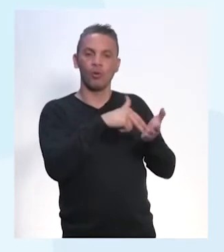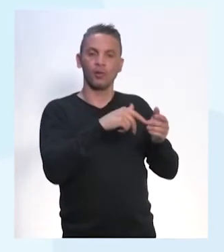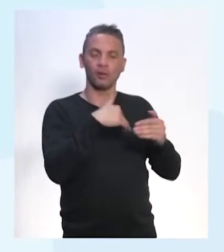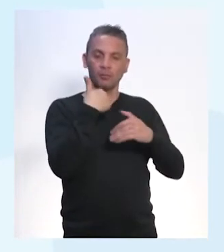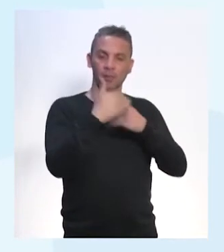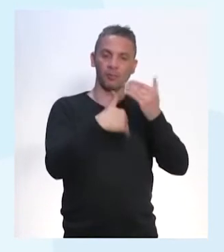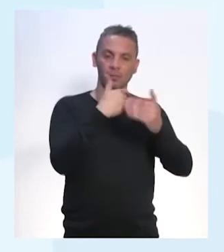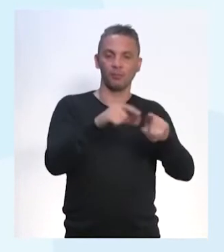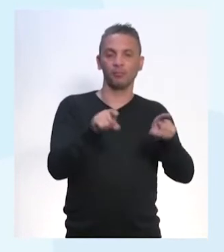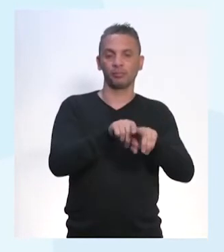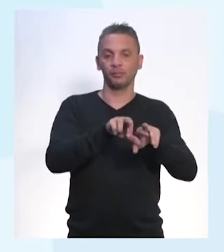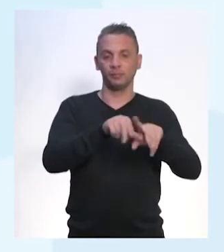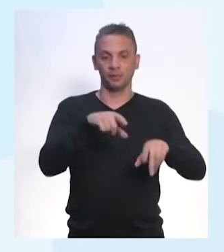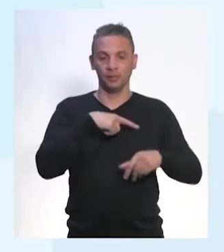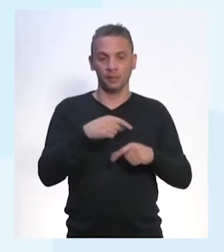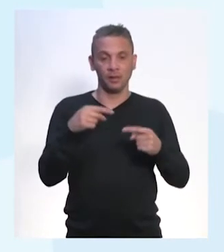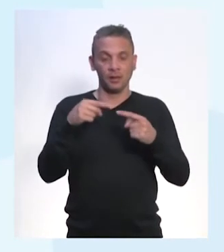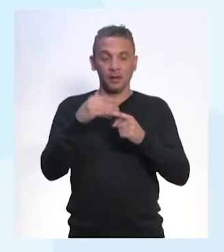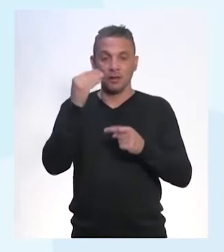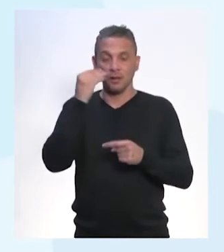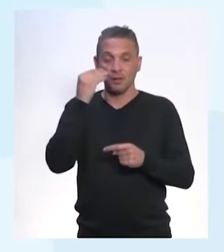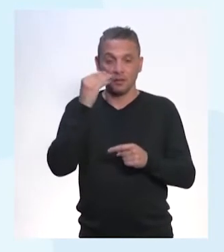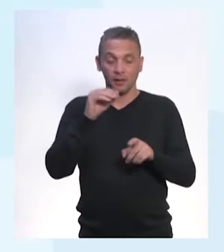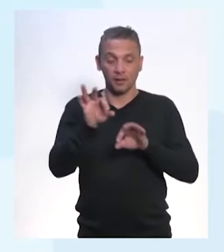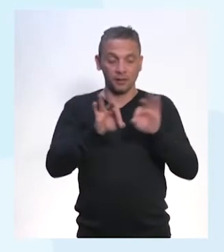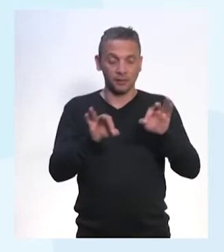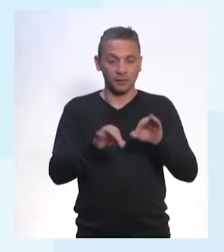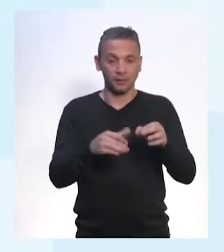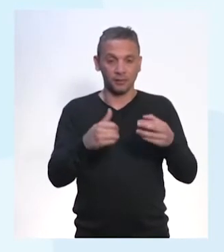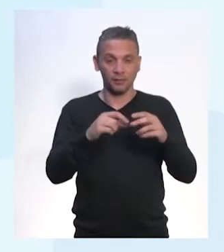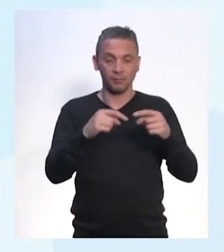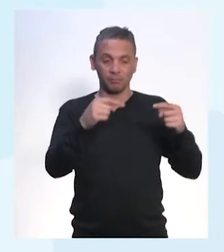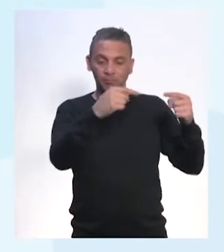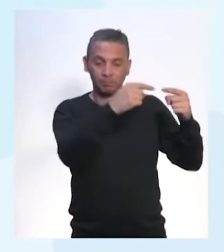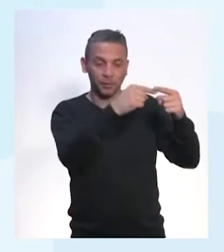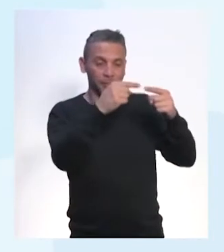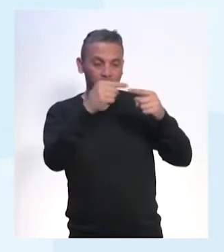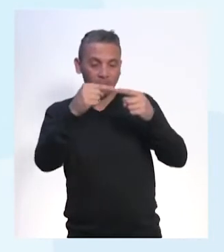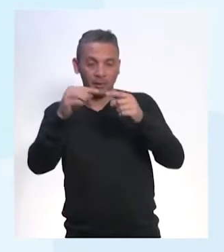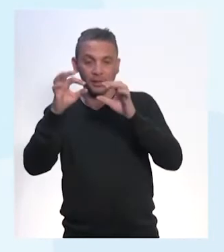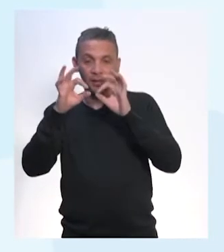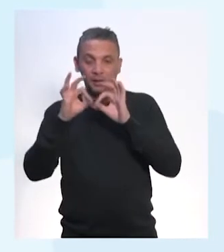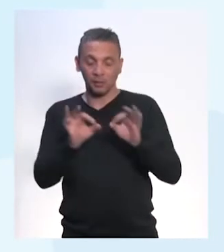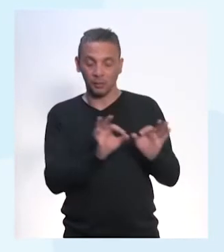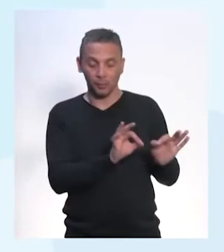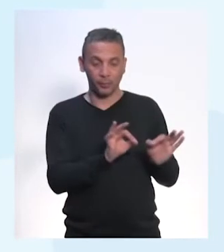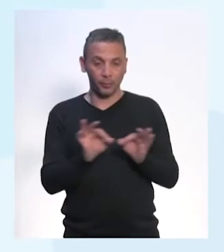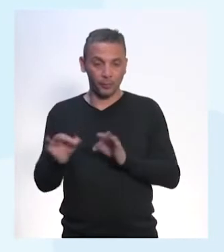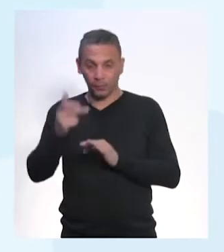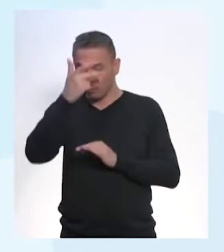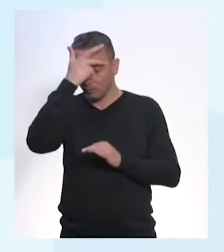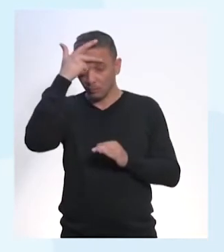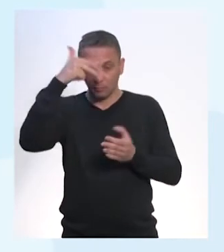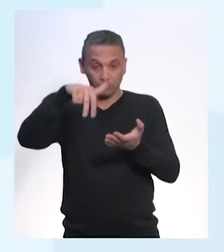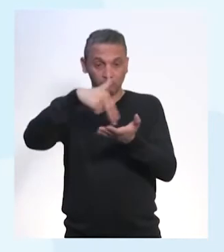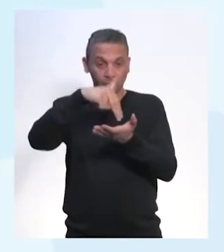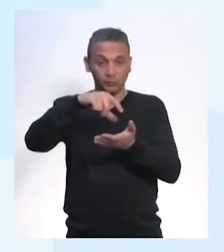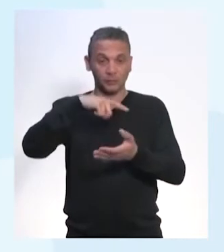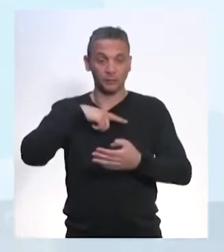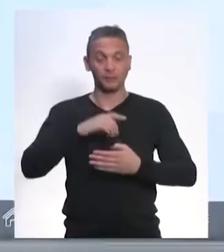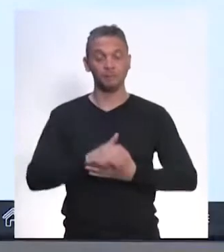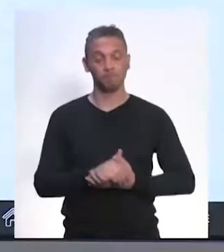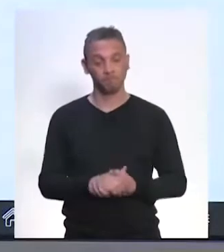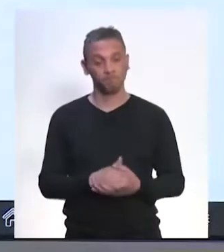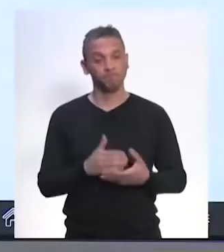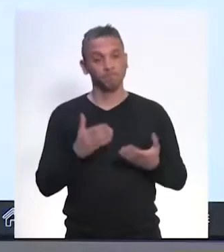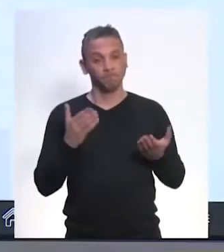evoluções sequenciais, procurando limpeza de gestos, sincronicidade e harmonia entre os integrantes do corpo de baile, tá? Então, gente,